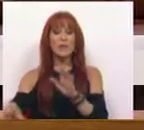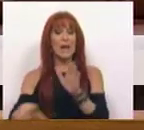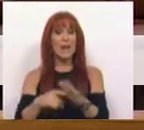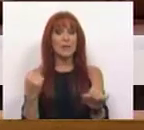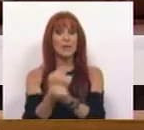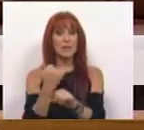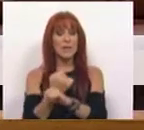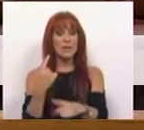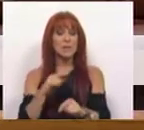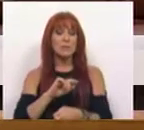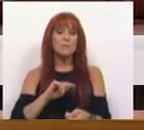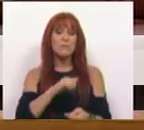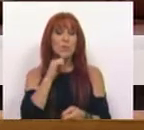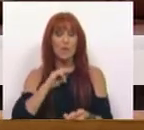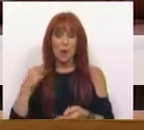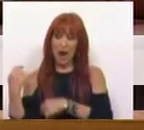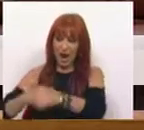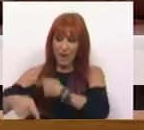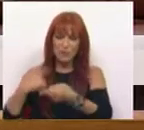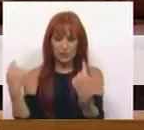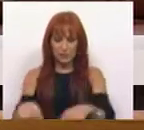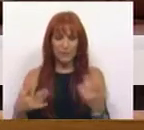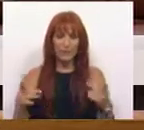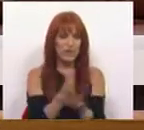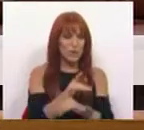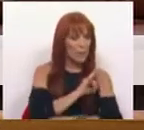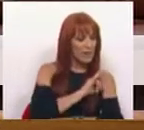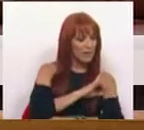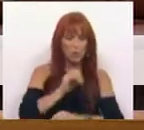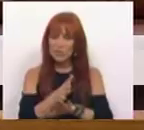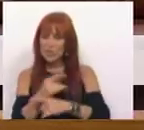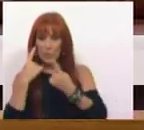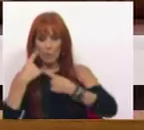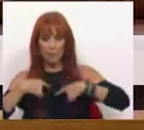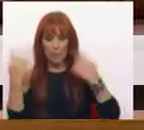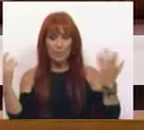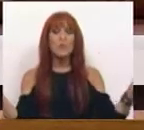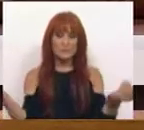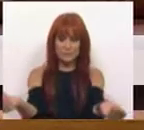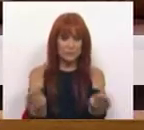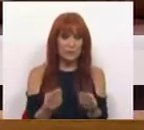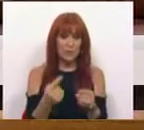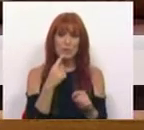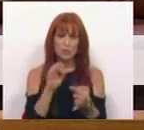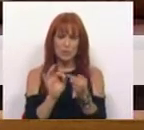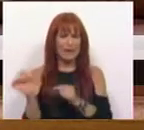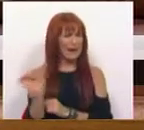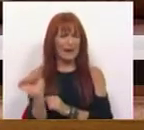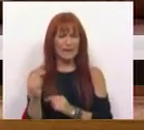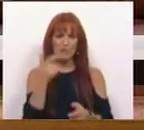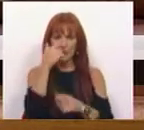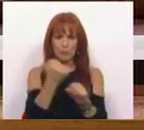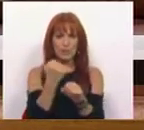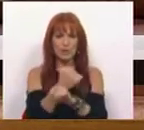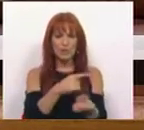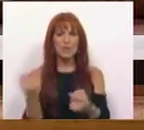legislação laboral sofreu nos últimos anos, seja no setor privado, seja no setor público, trouxeram elementos muito negativos para quem